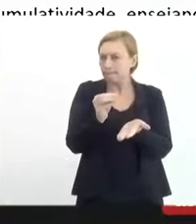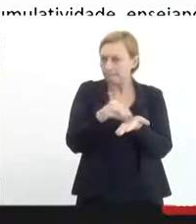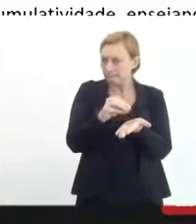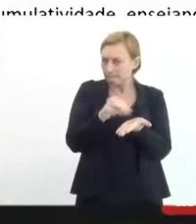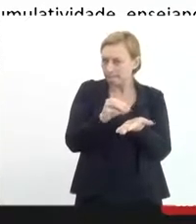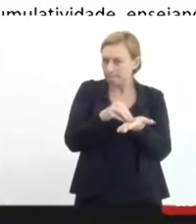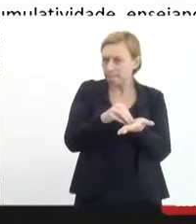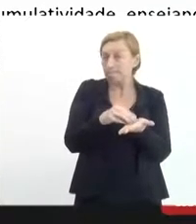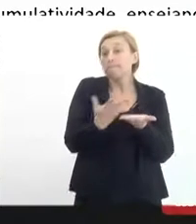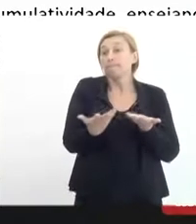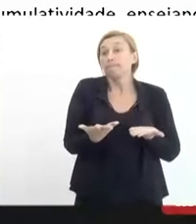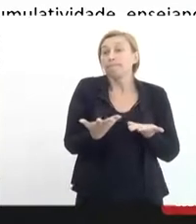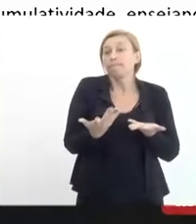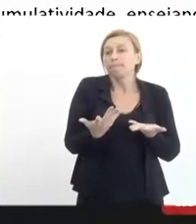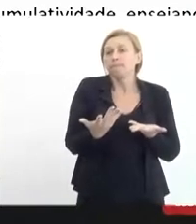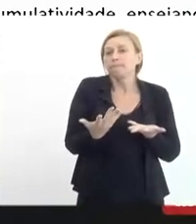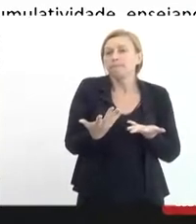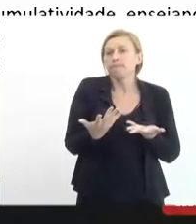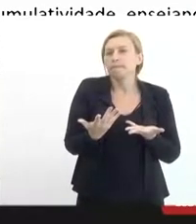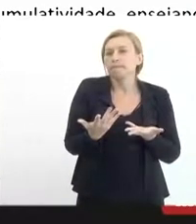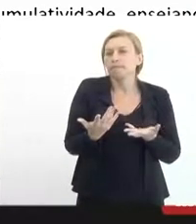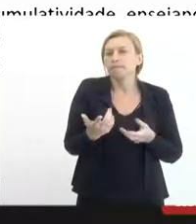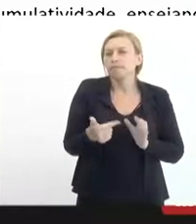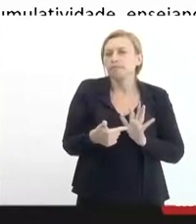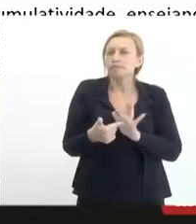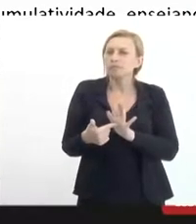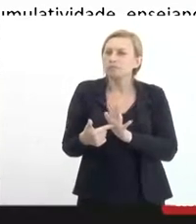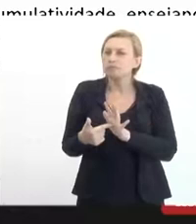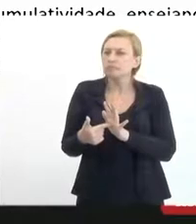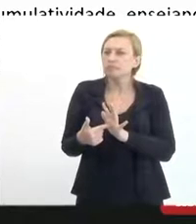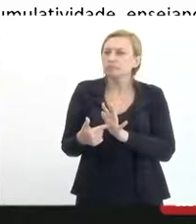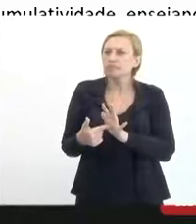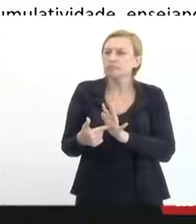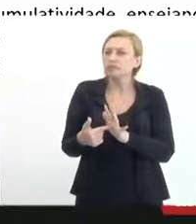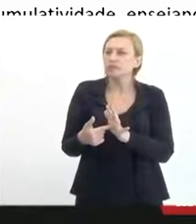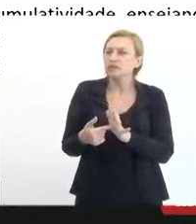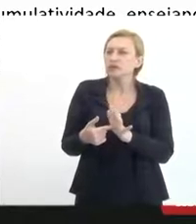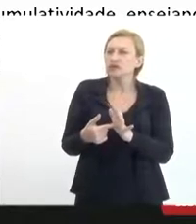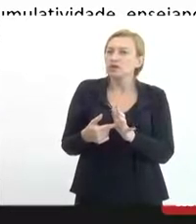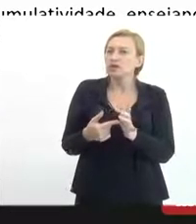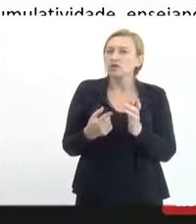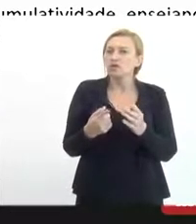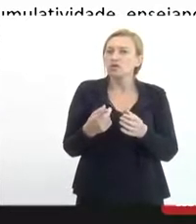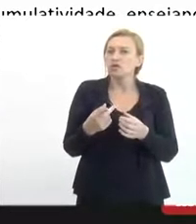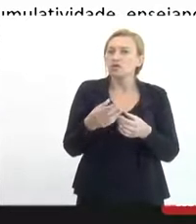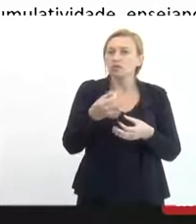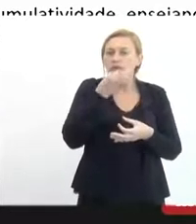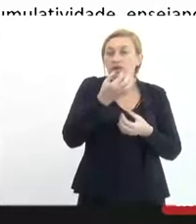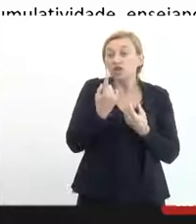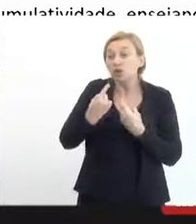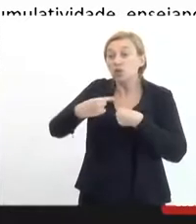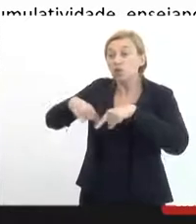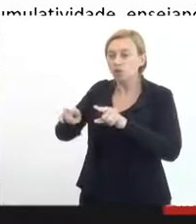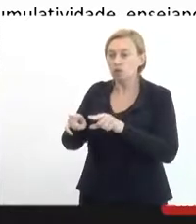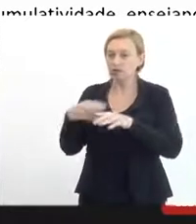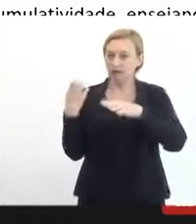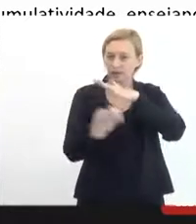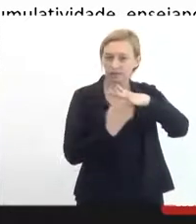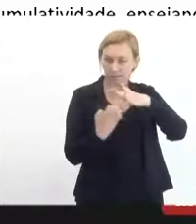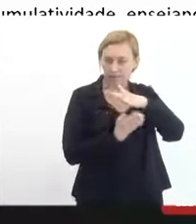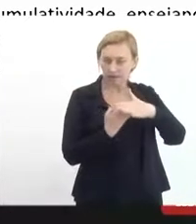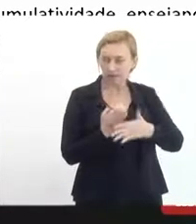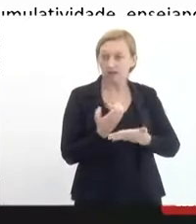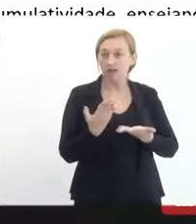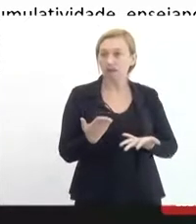isso viesse a servir para demonstrar uma contradição da empresa no trato desse